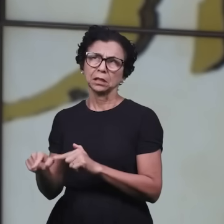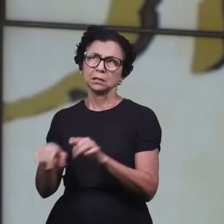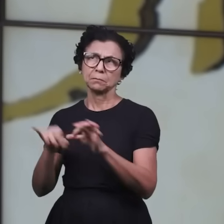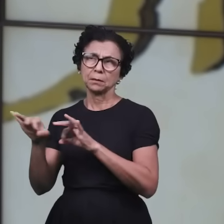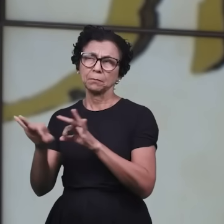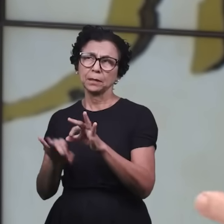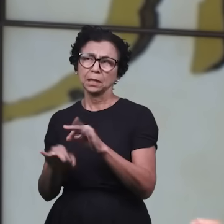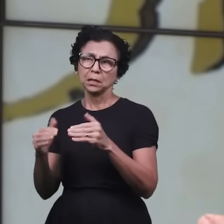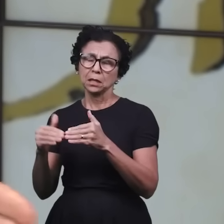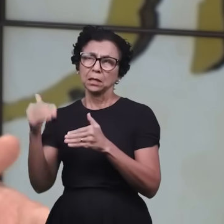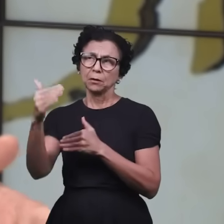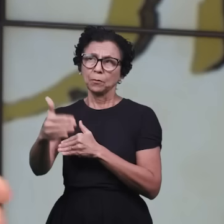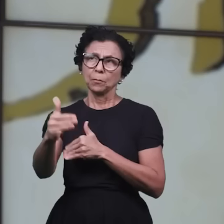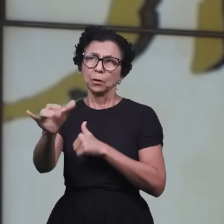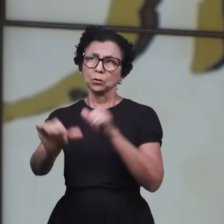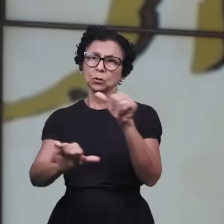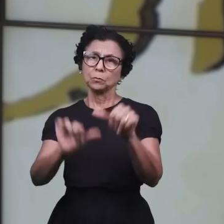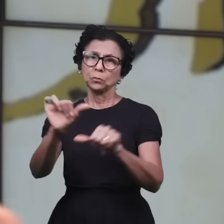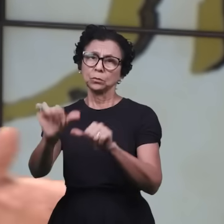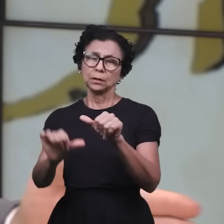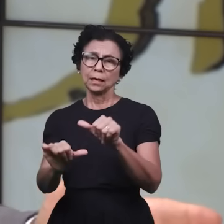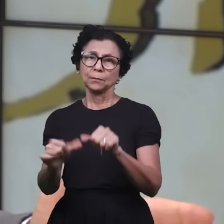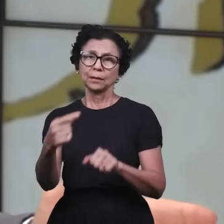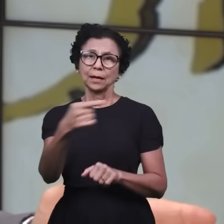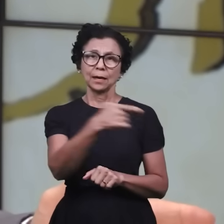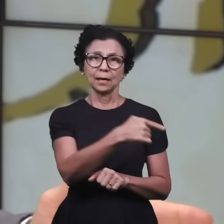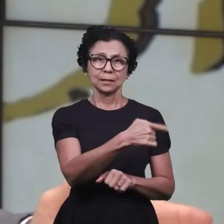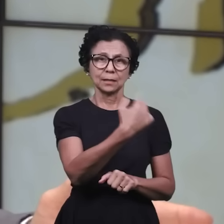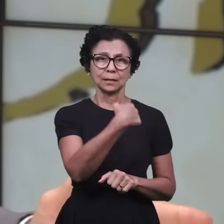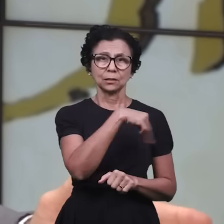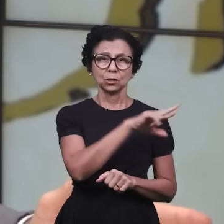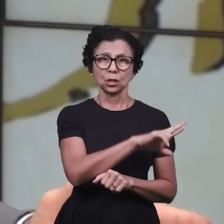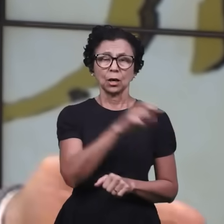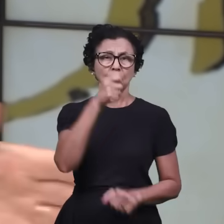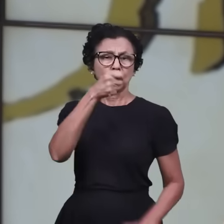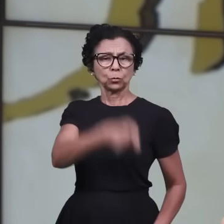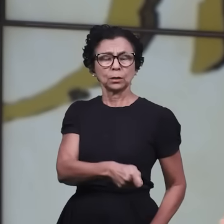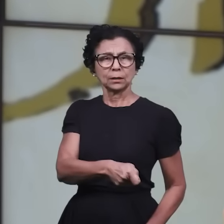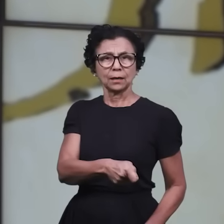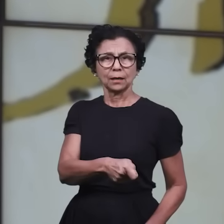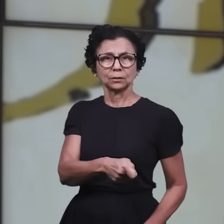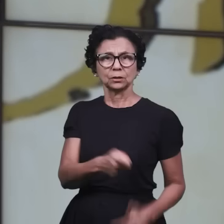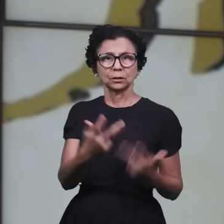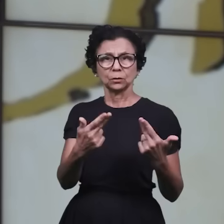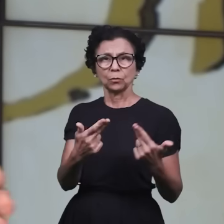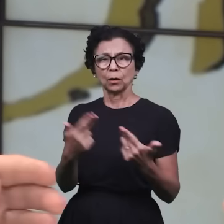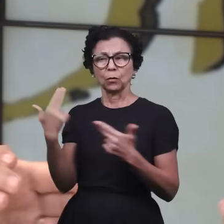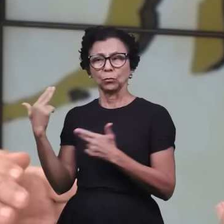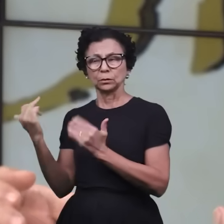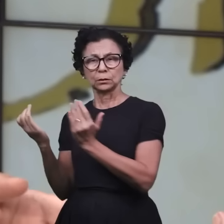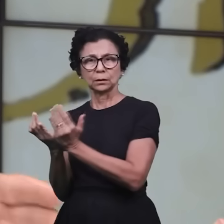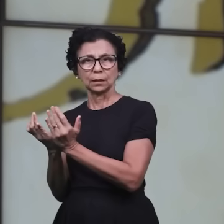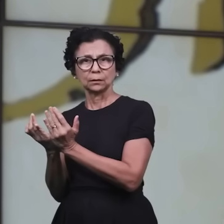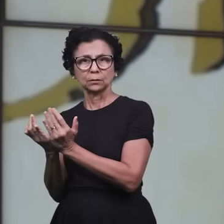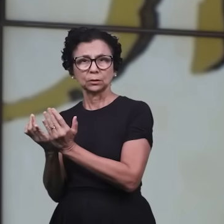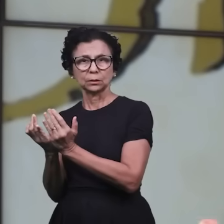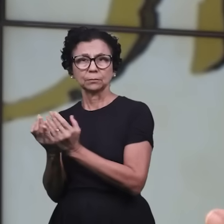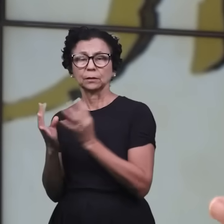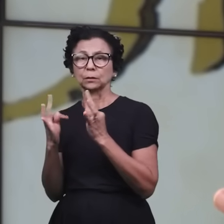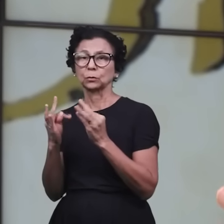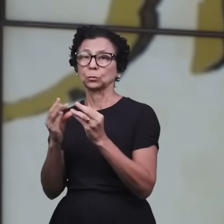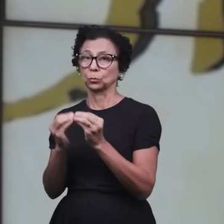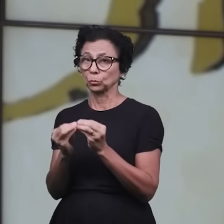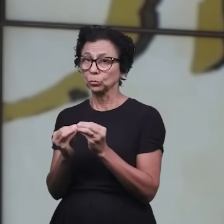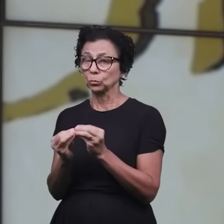possível modificar, porque eles teriam a mesma autoridade que os outros. Esquecendo que aquilo tudo que foi feito na época, foi